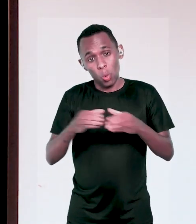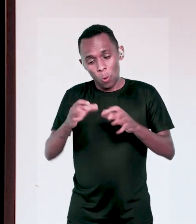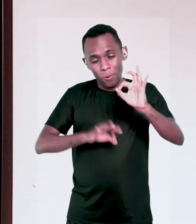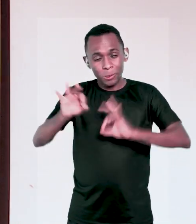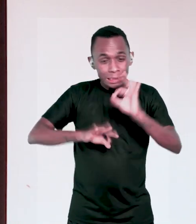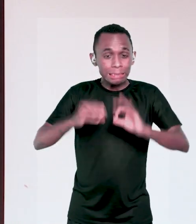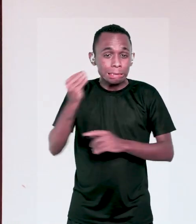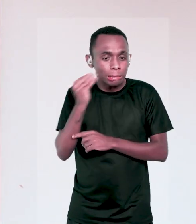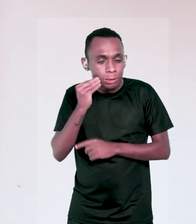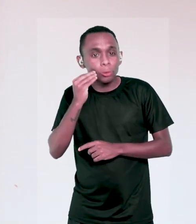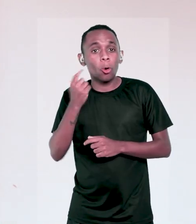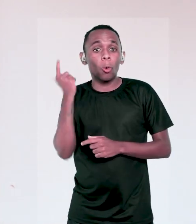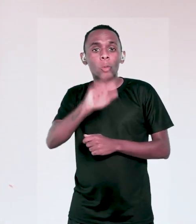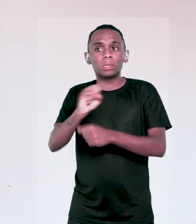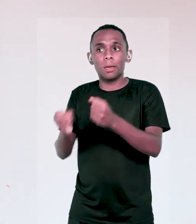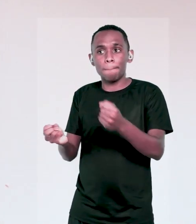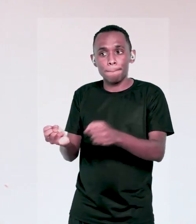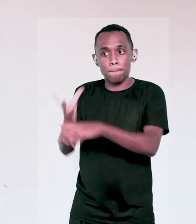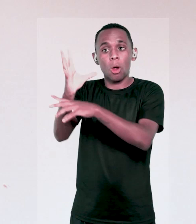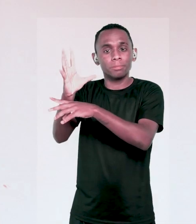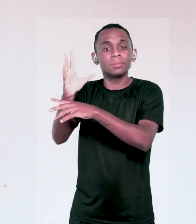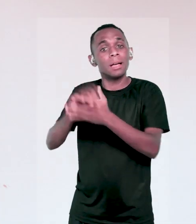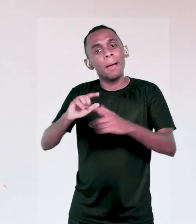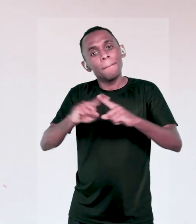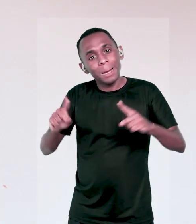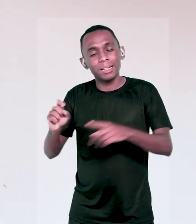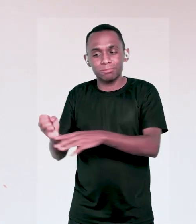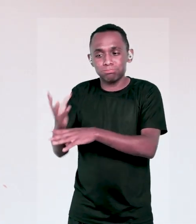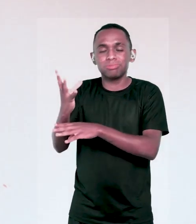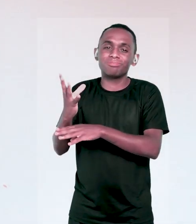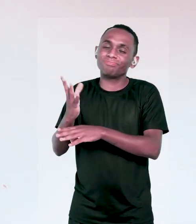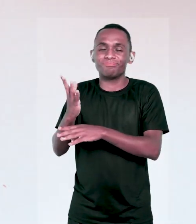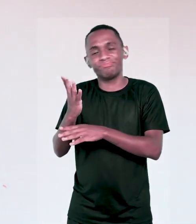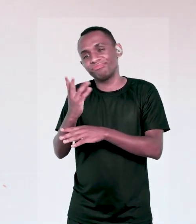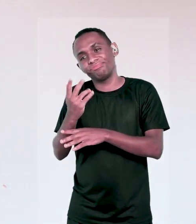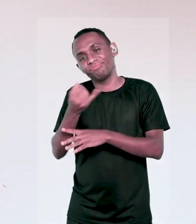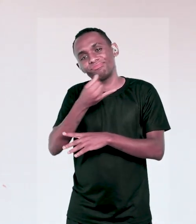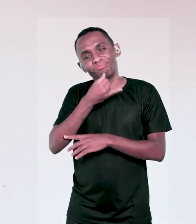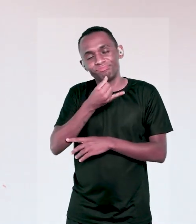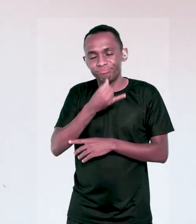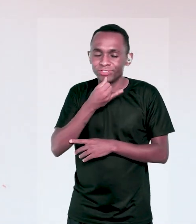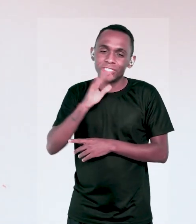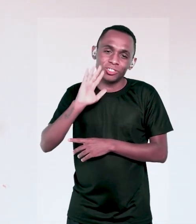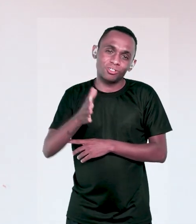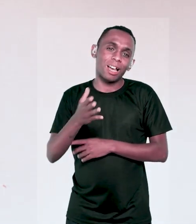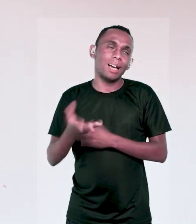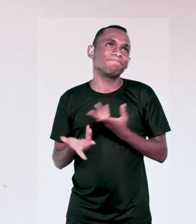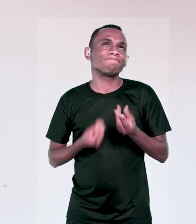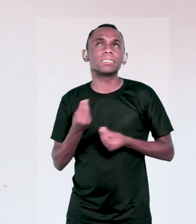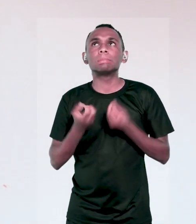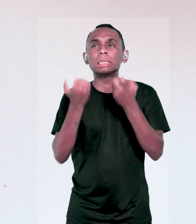Eu quero agradecer ao Adalto e ao Afonso o convite